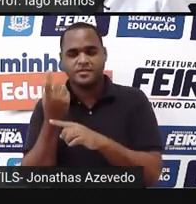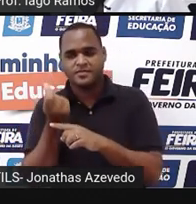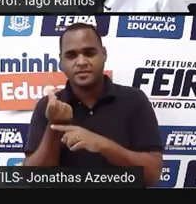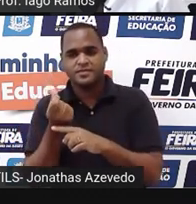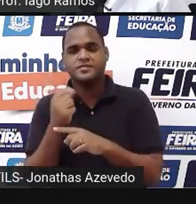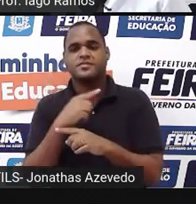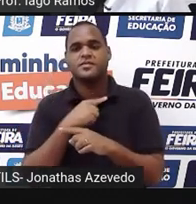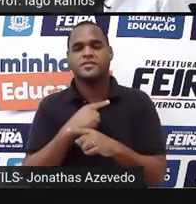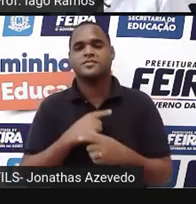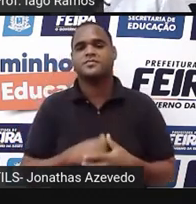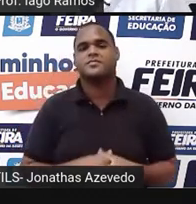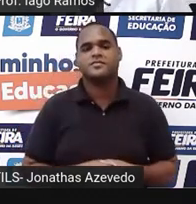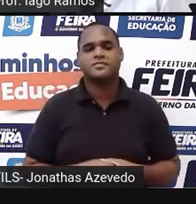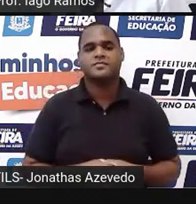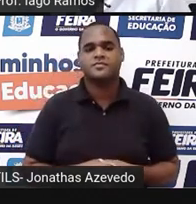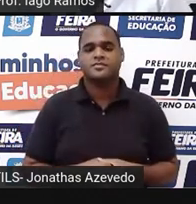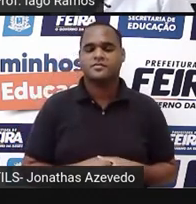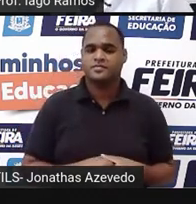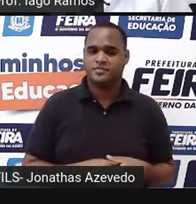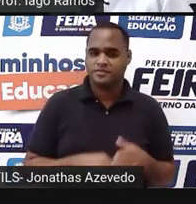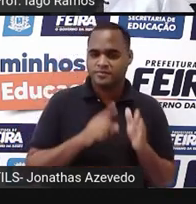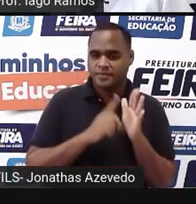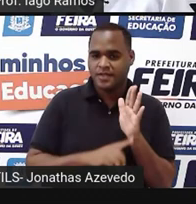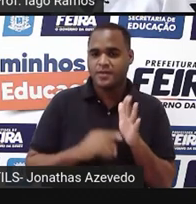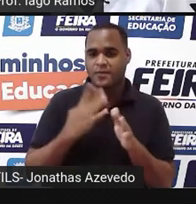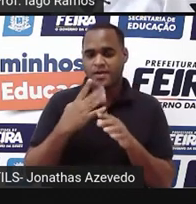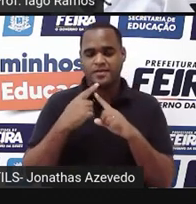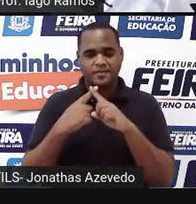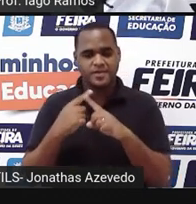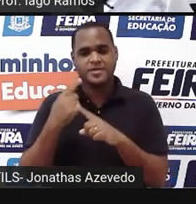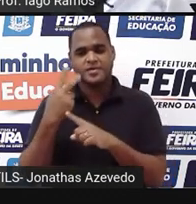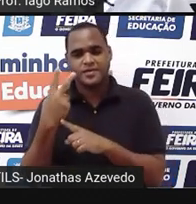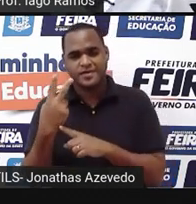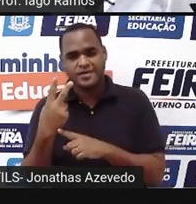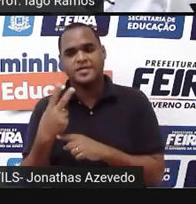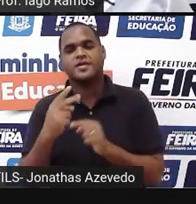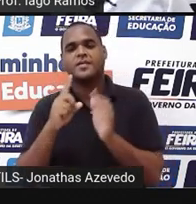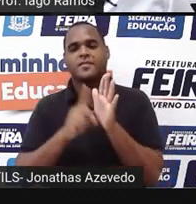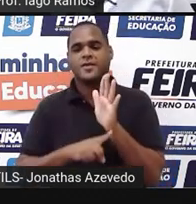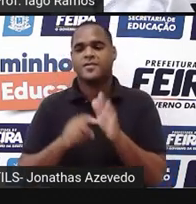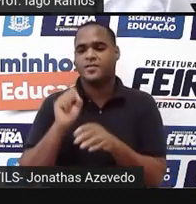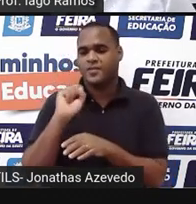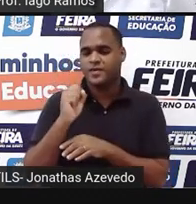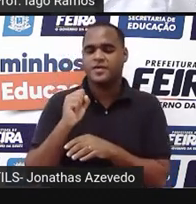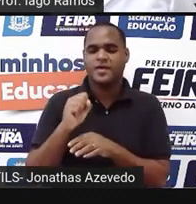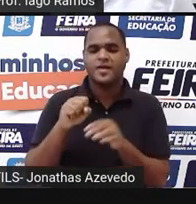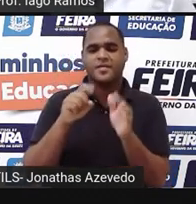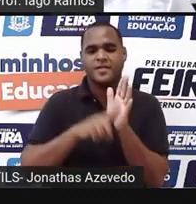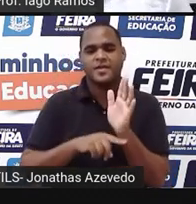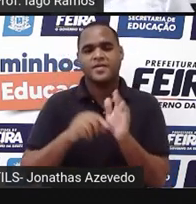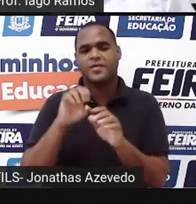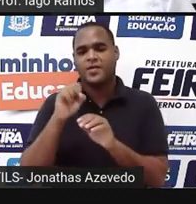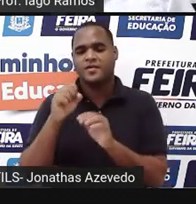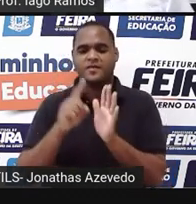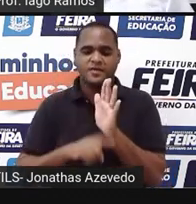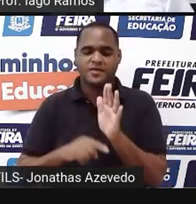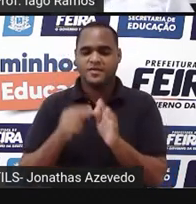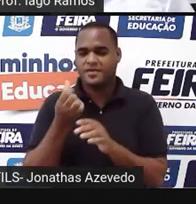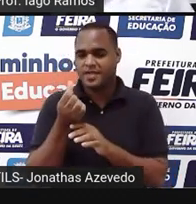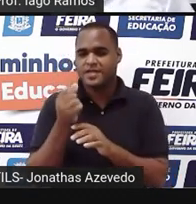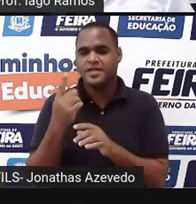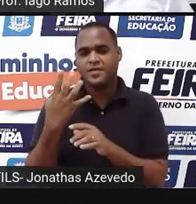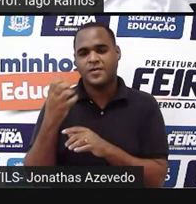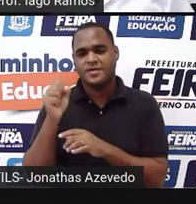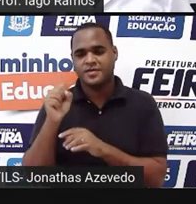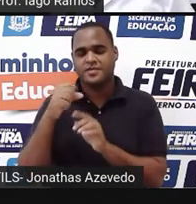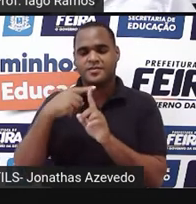16. Menos 4 vezes 2 dá menos 8. Menos 8 vezes menos 6 dá